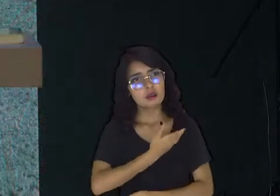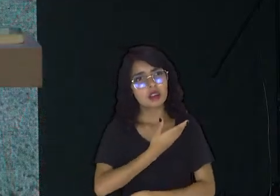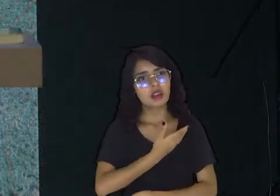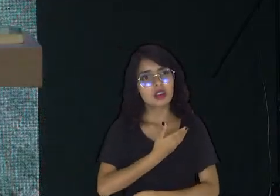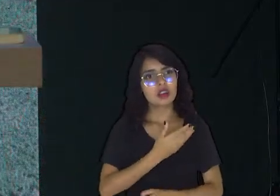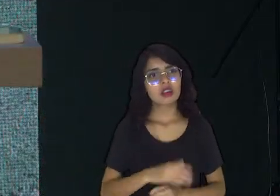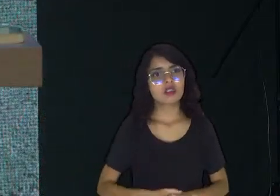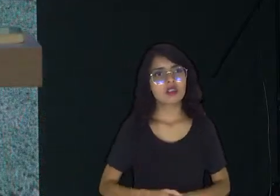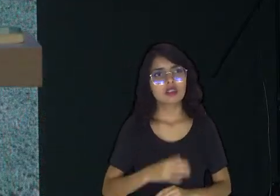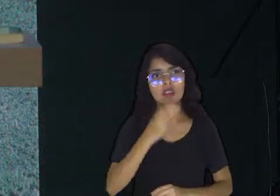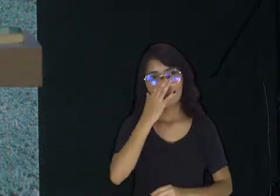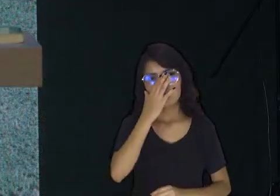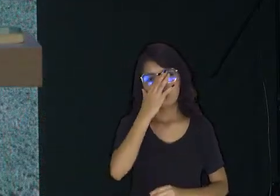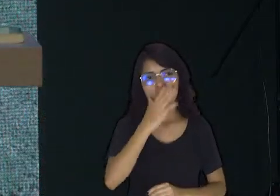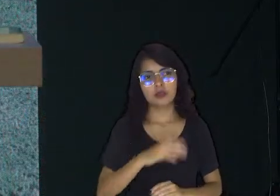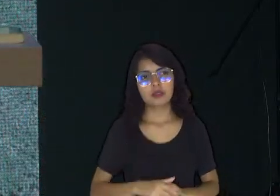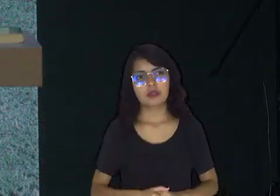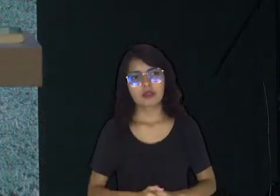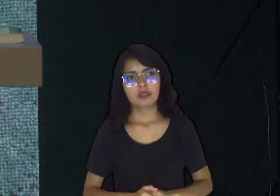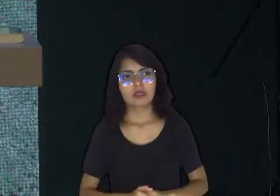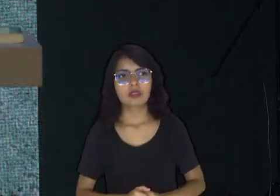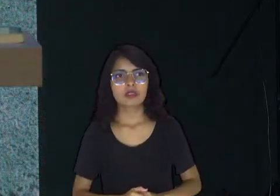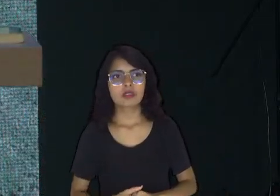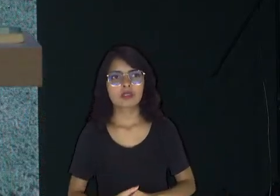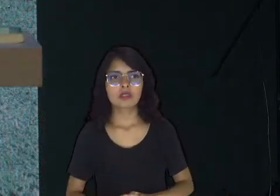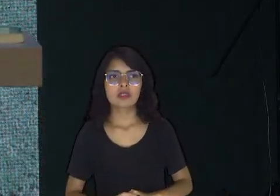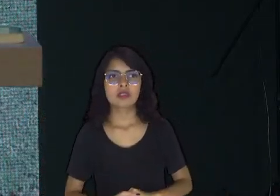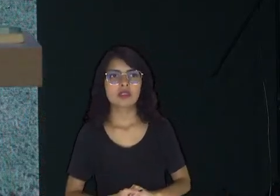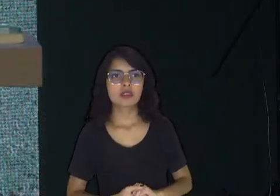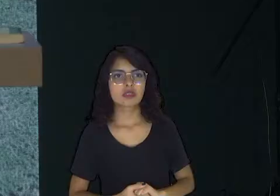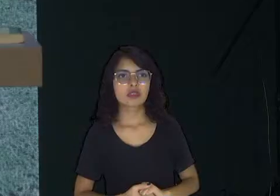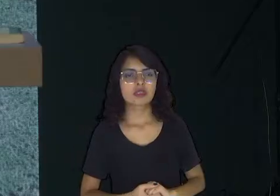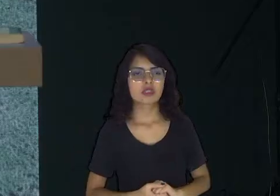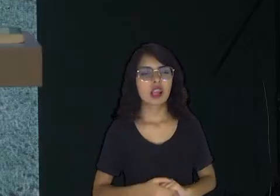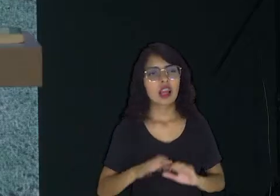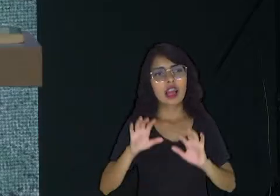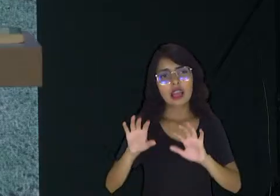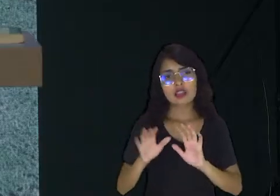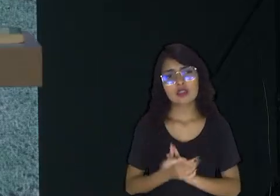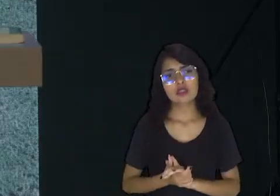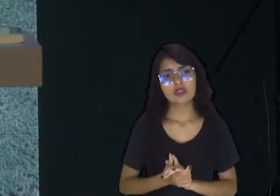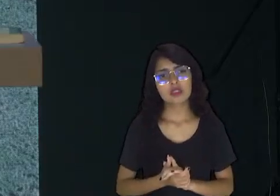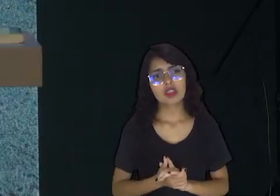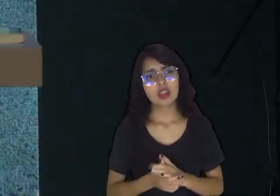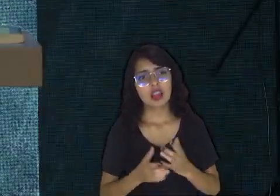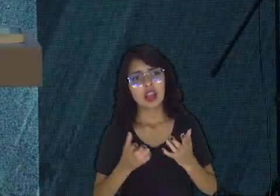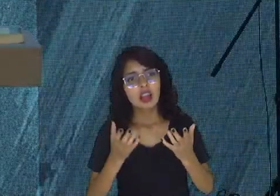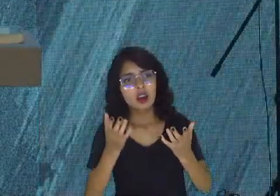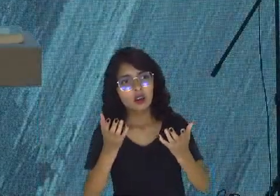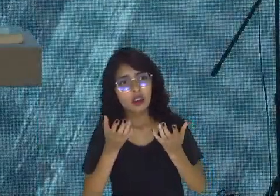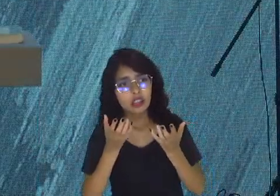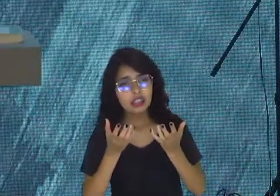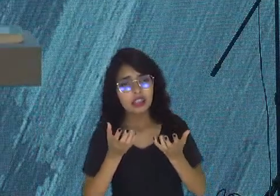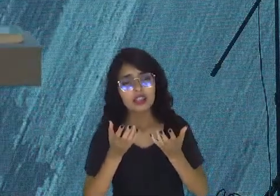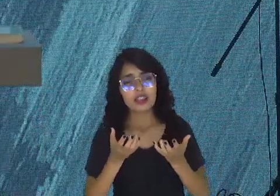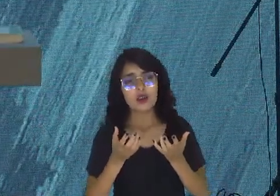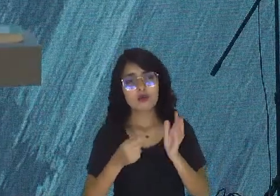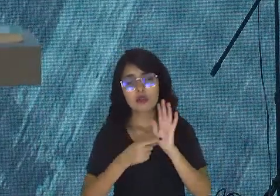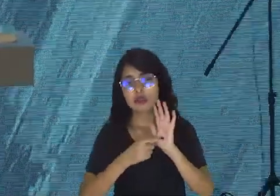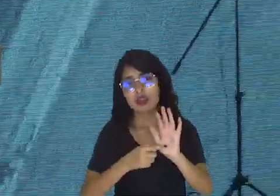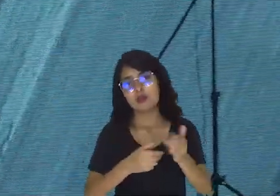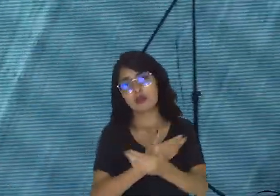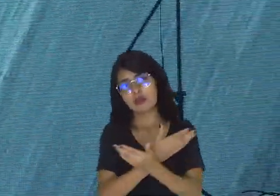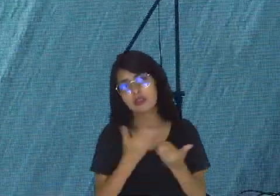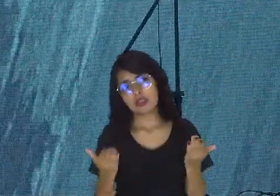sua chácara, que nós estamos profetizando que é uma fazenda. Mas enfim, é isso. Eu queria incentivar você, porque nós vimos